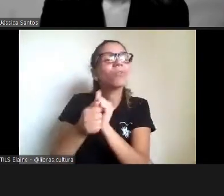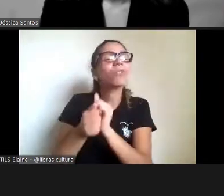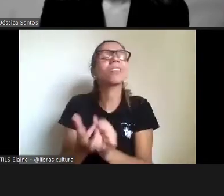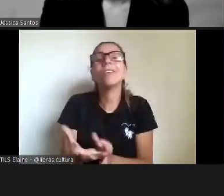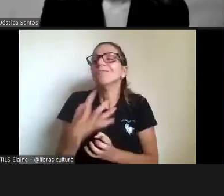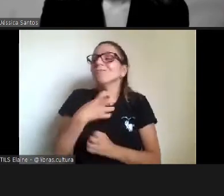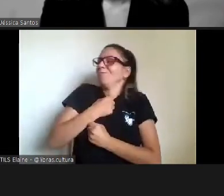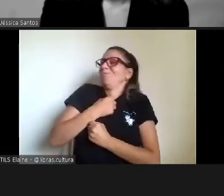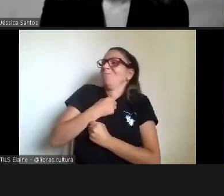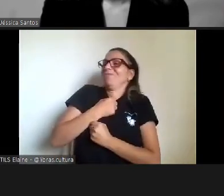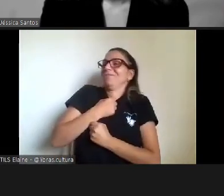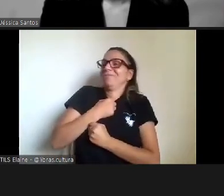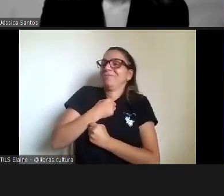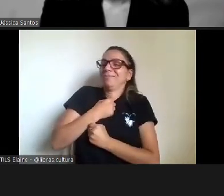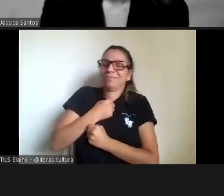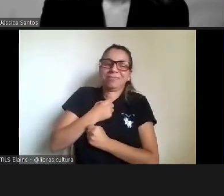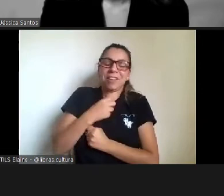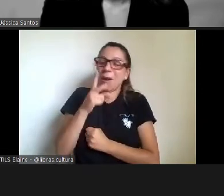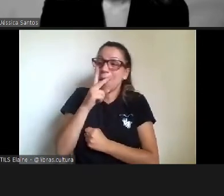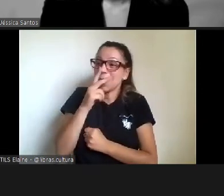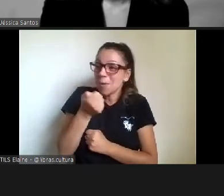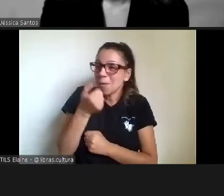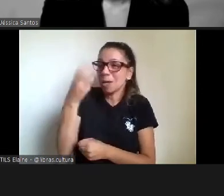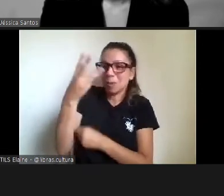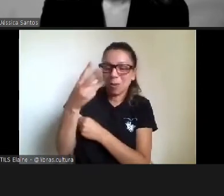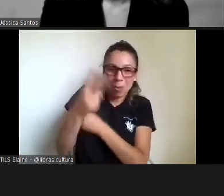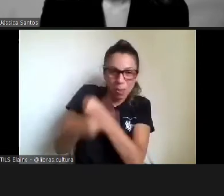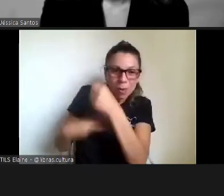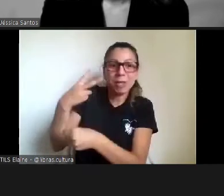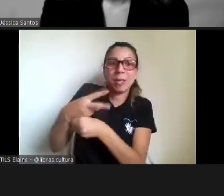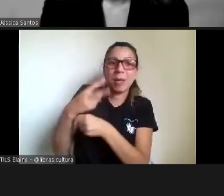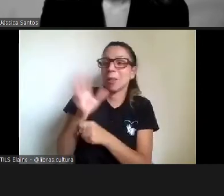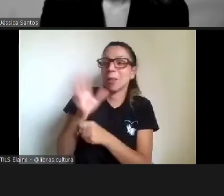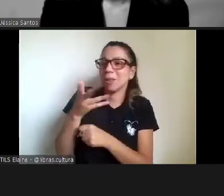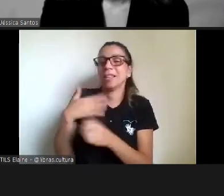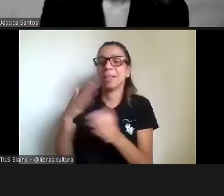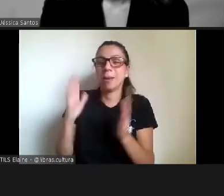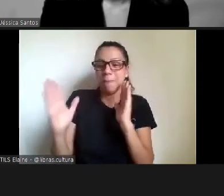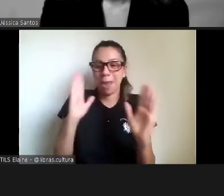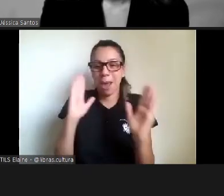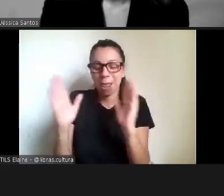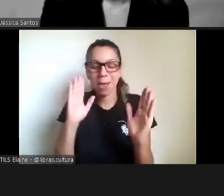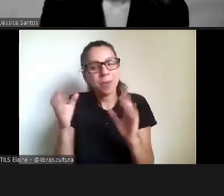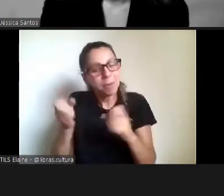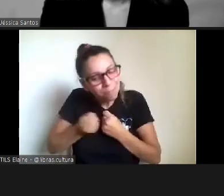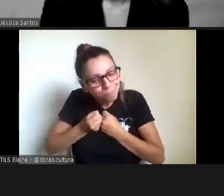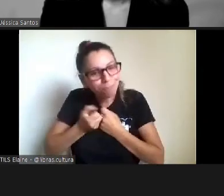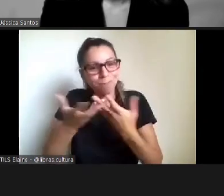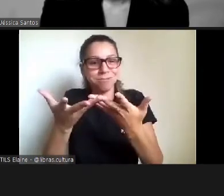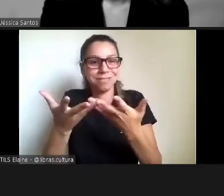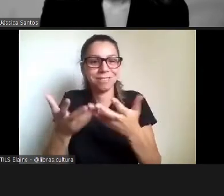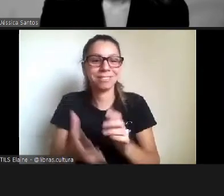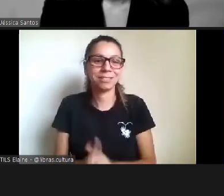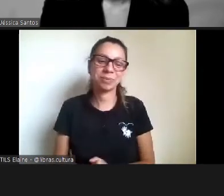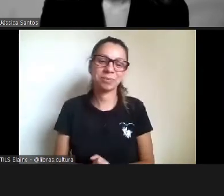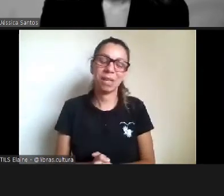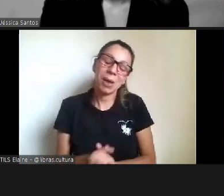assim, esses quase 2 anos durante esse período. É